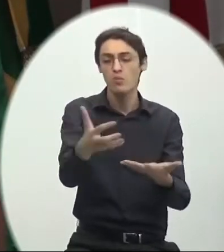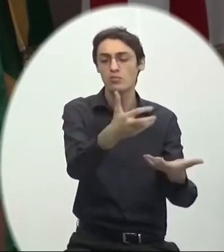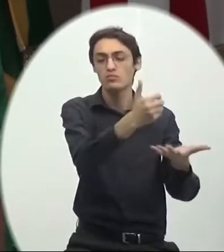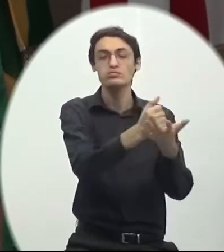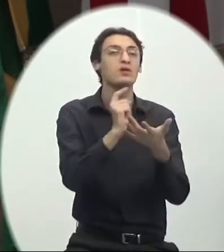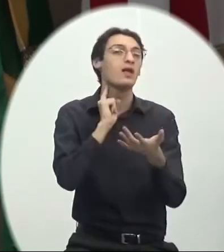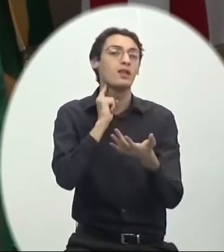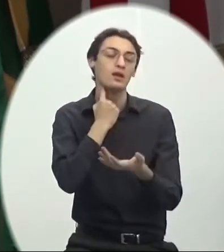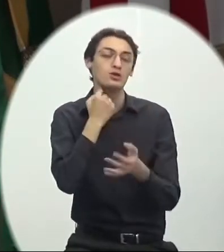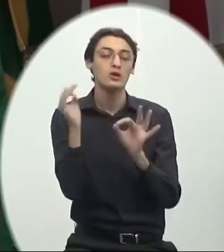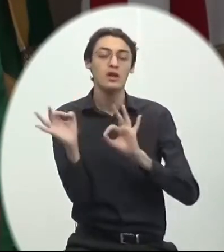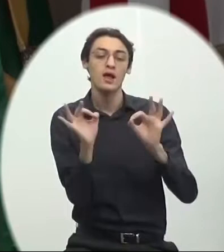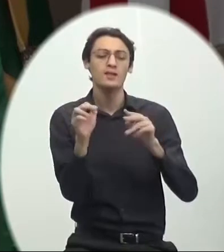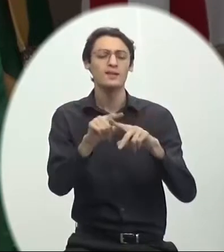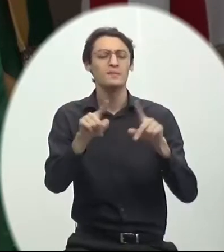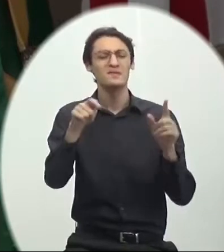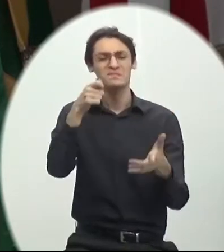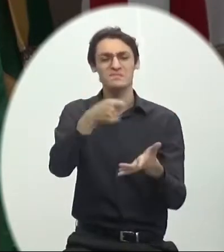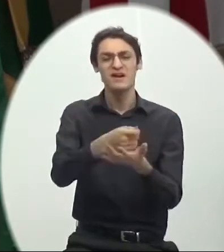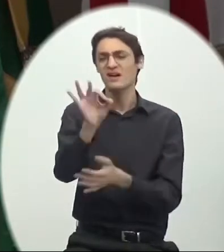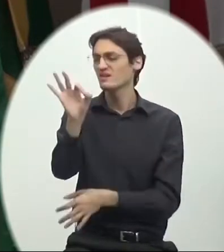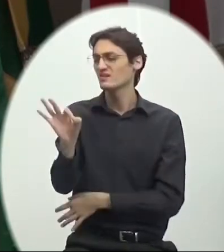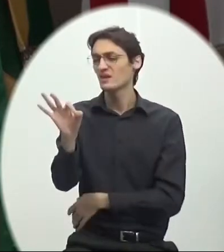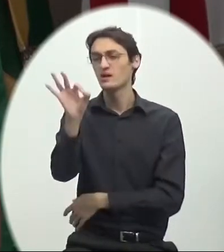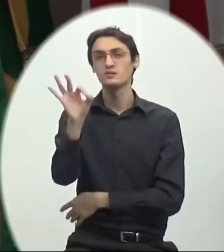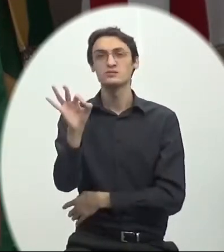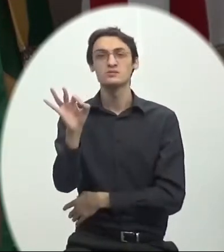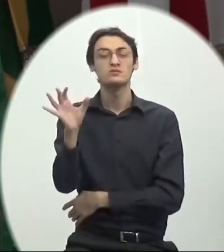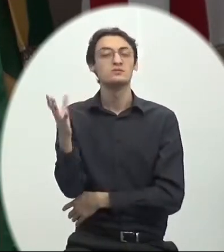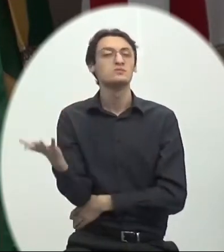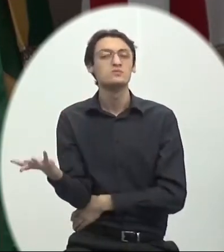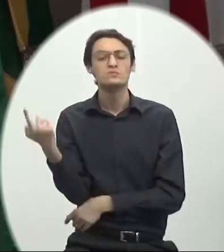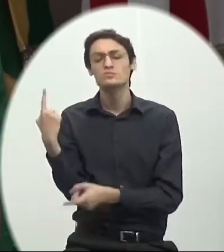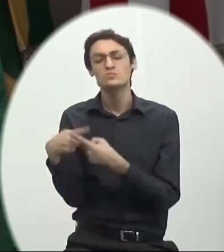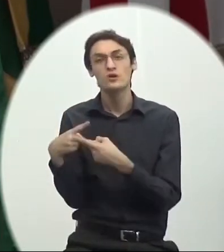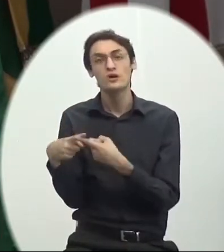taxa absolutamente indevida. Nós estamos